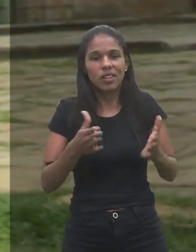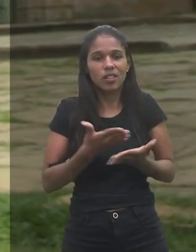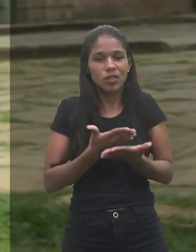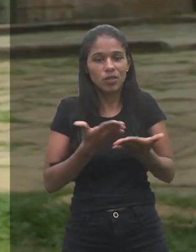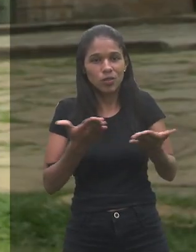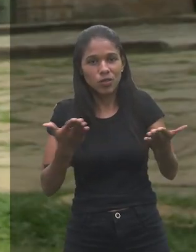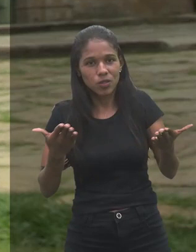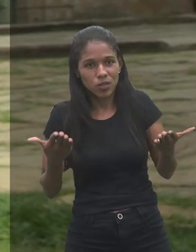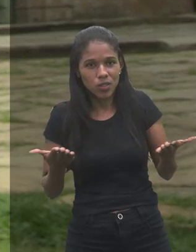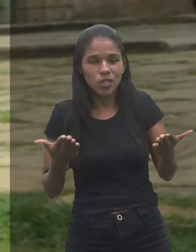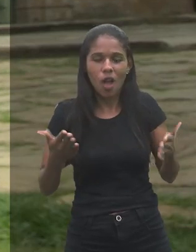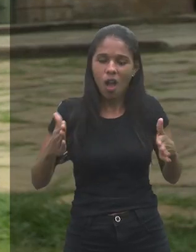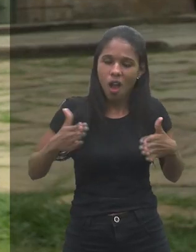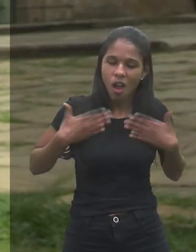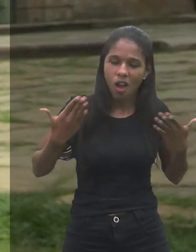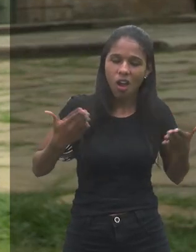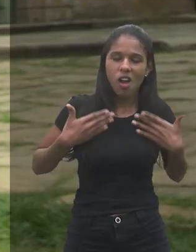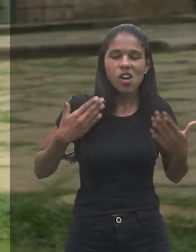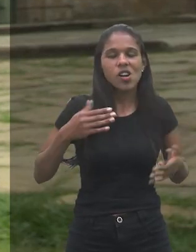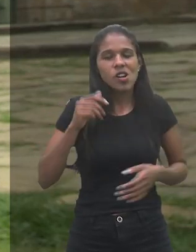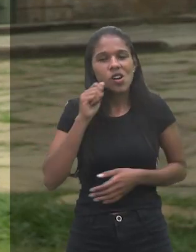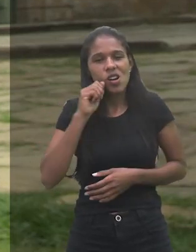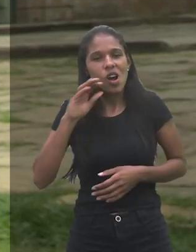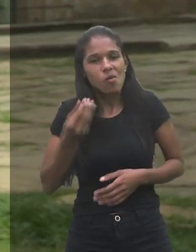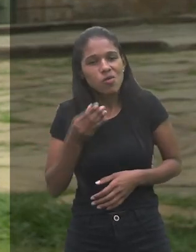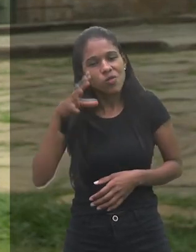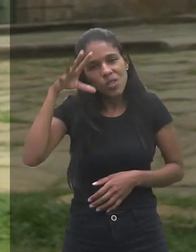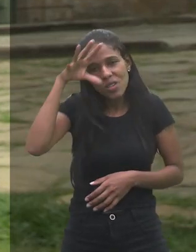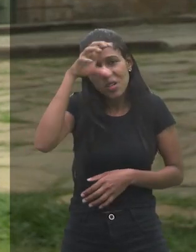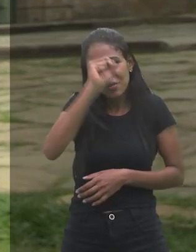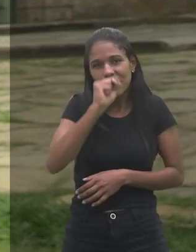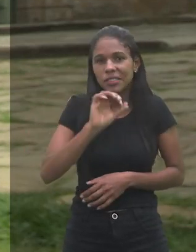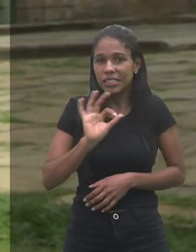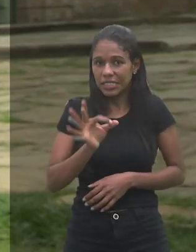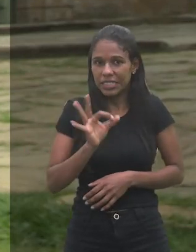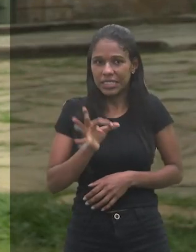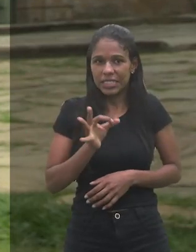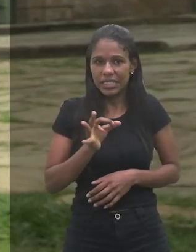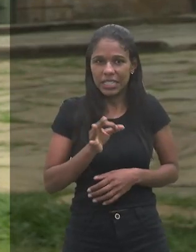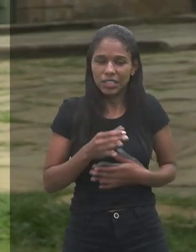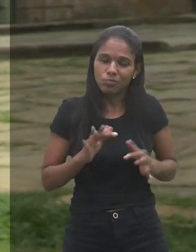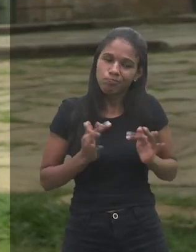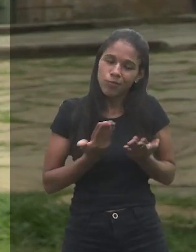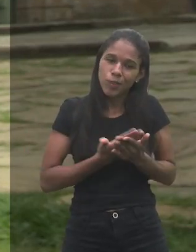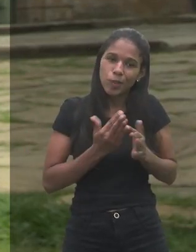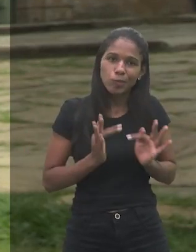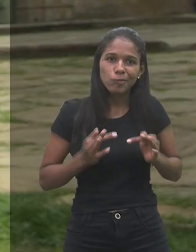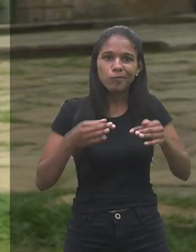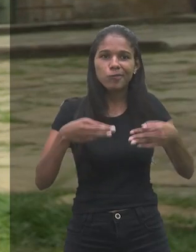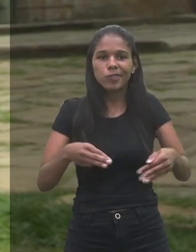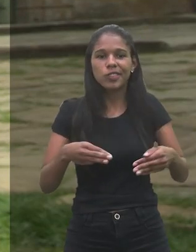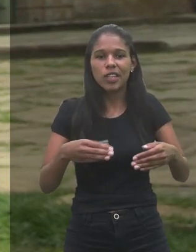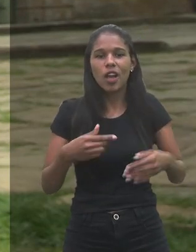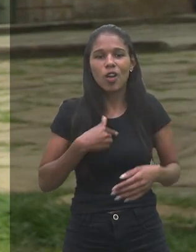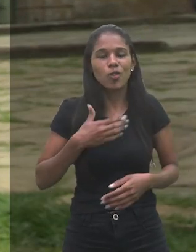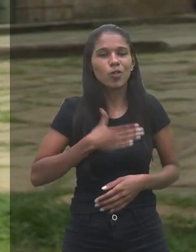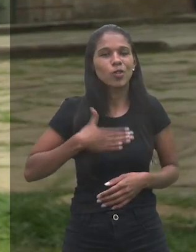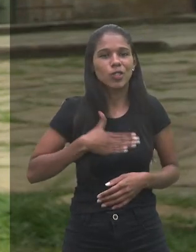entre, se divirta, aprenda, tá certo? E nós chegamos ao final dessa aula, que eu gostei muito.